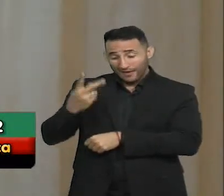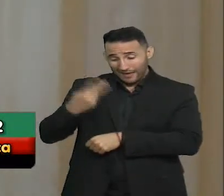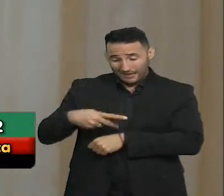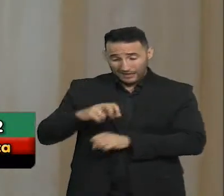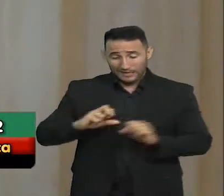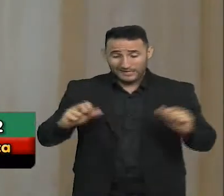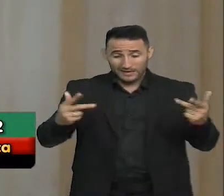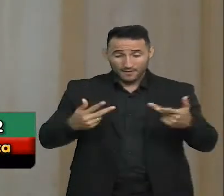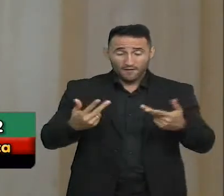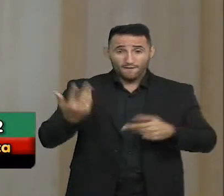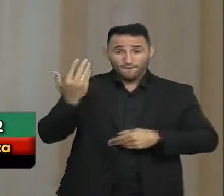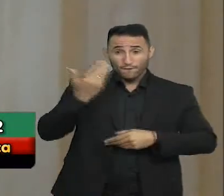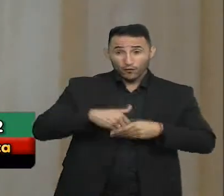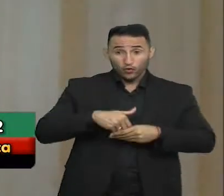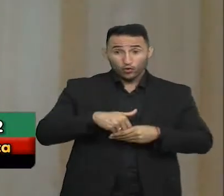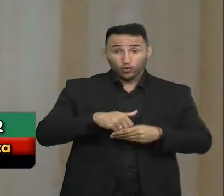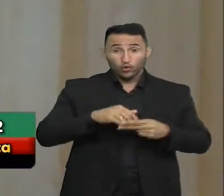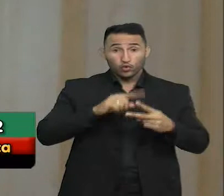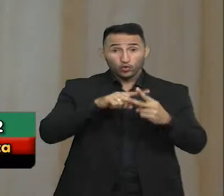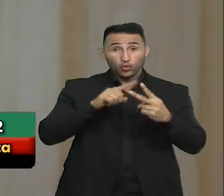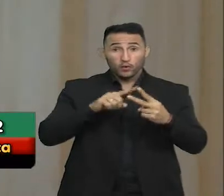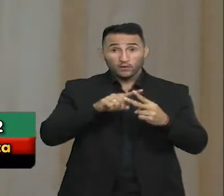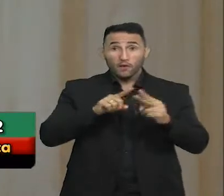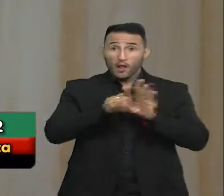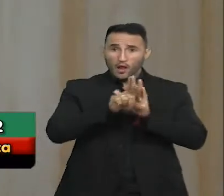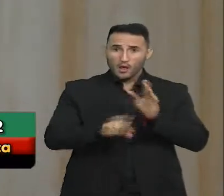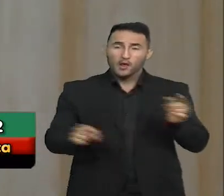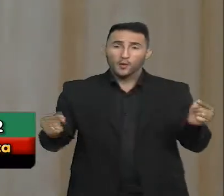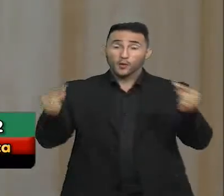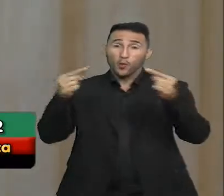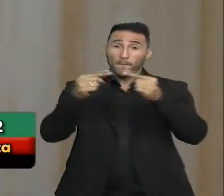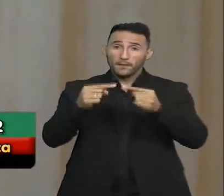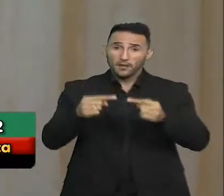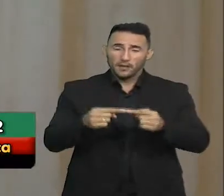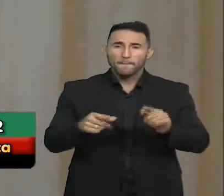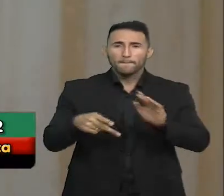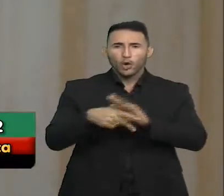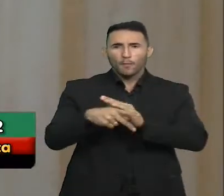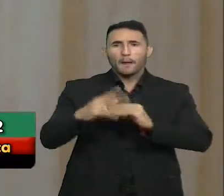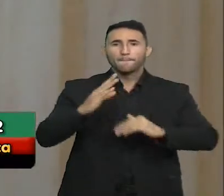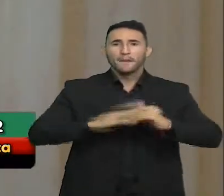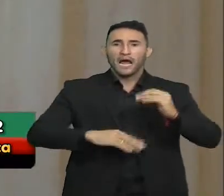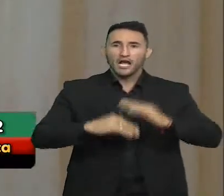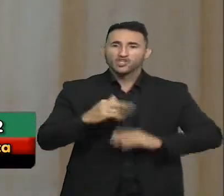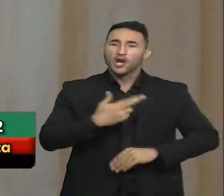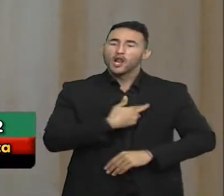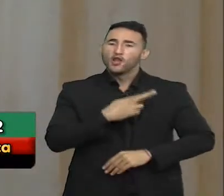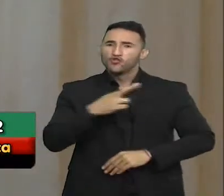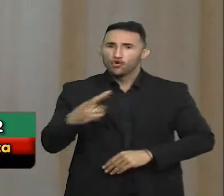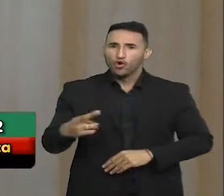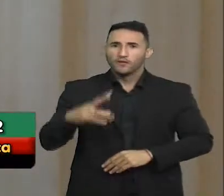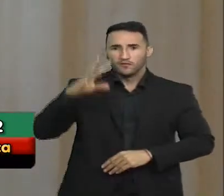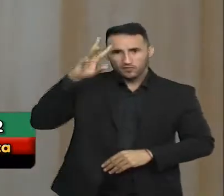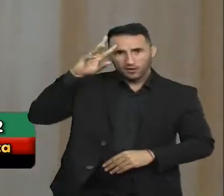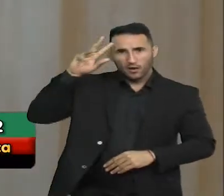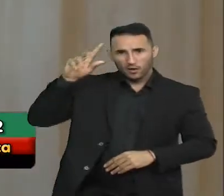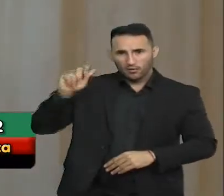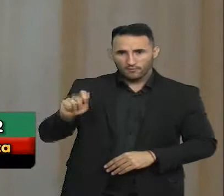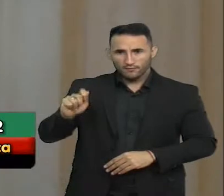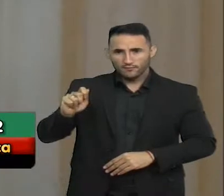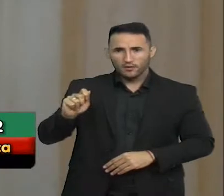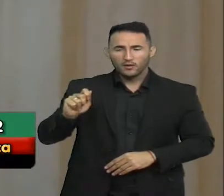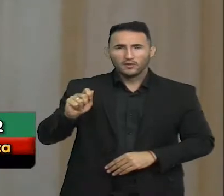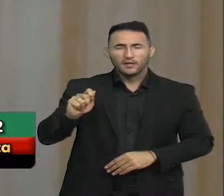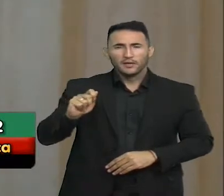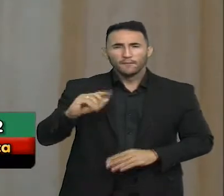primeira vez 2 leis que tinham referência às práticas religiosas das matrizes africanas. Foi